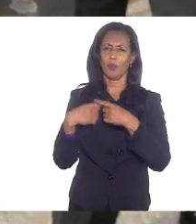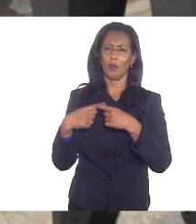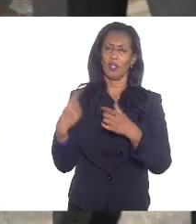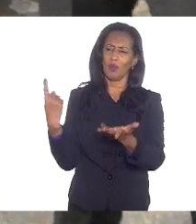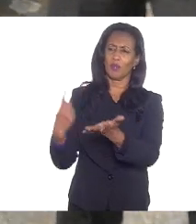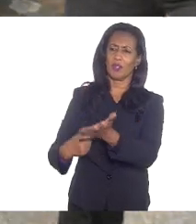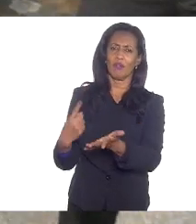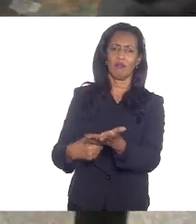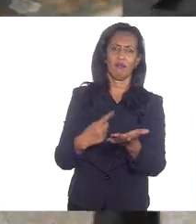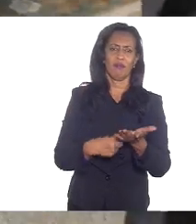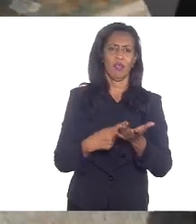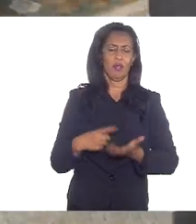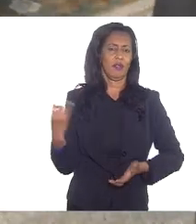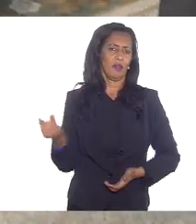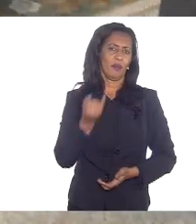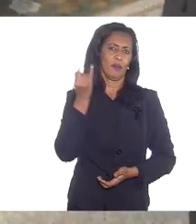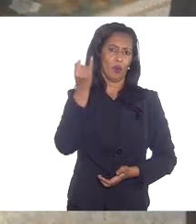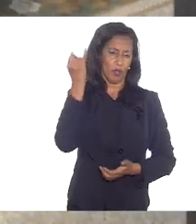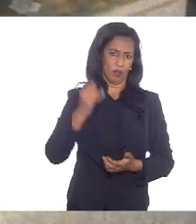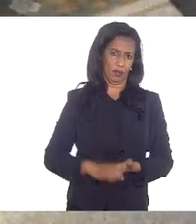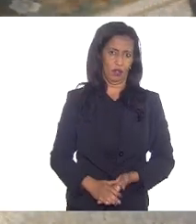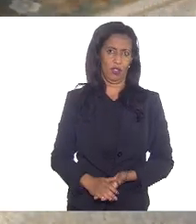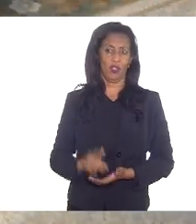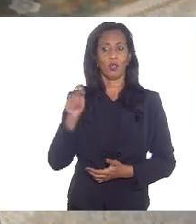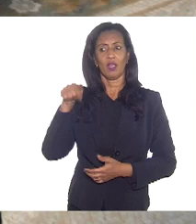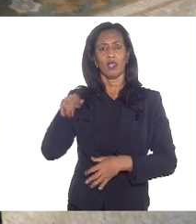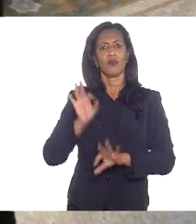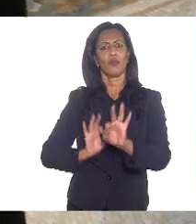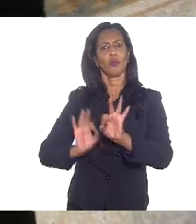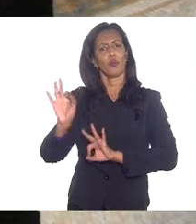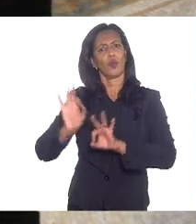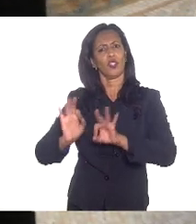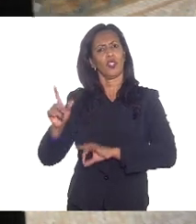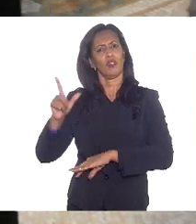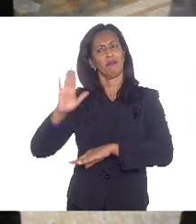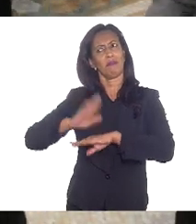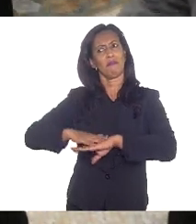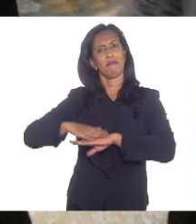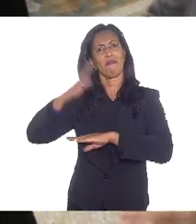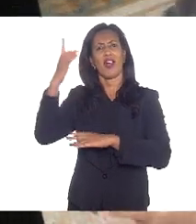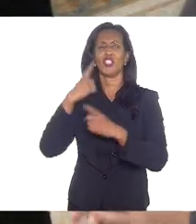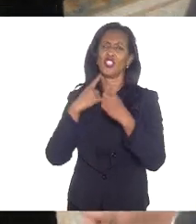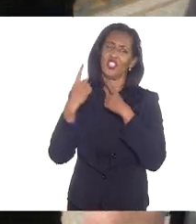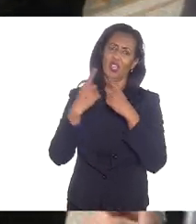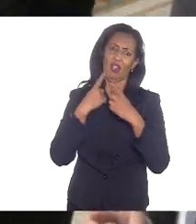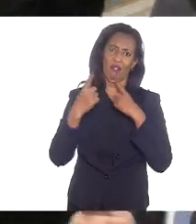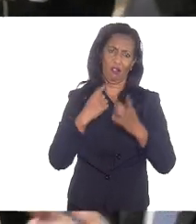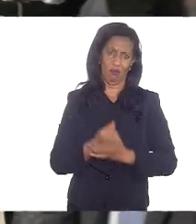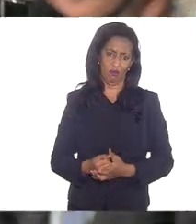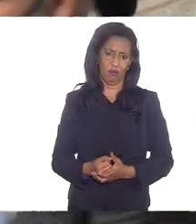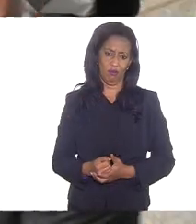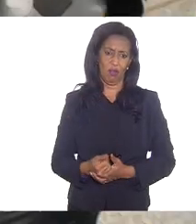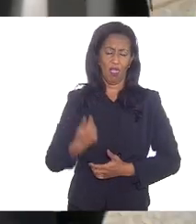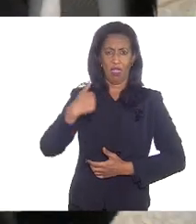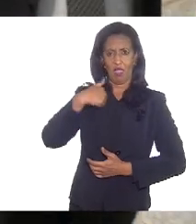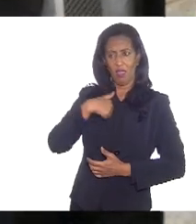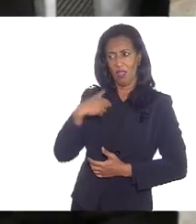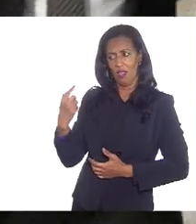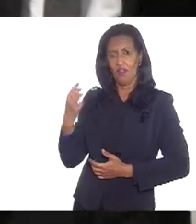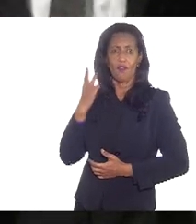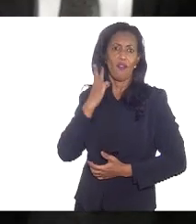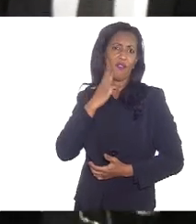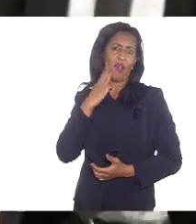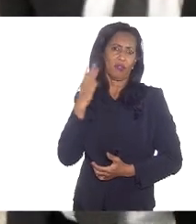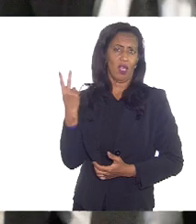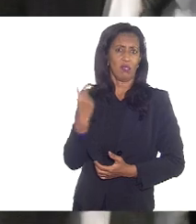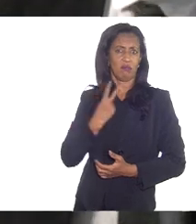muito importantes e esse foi um dos projetos que teve mais diálogo. Inclusive, eu e o deputado Valdec